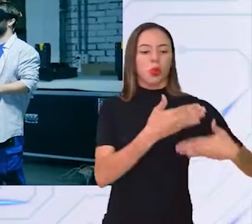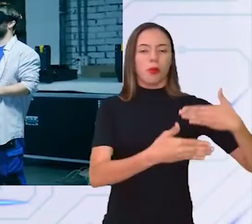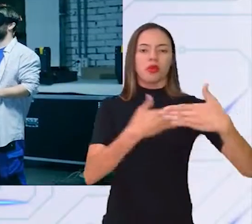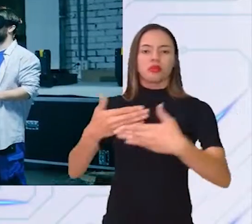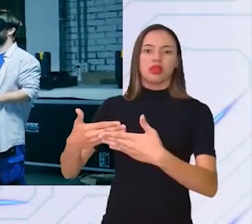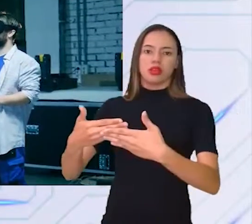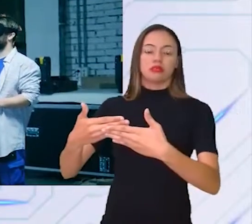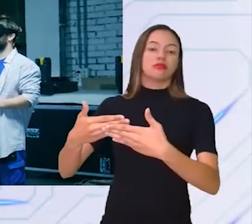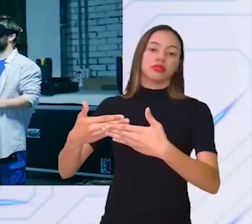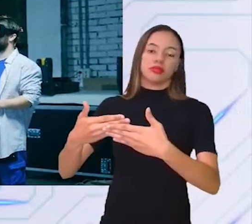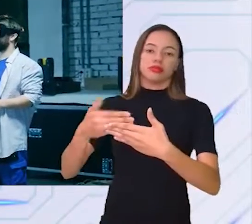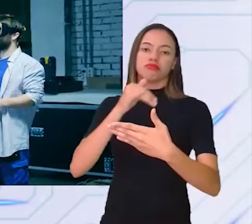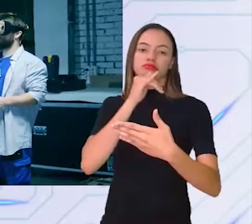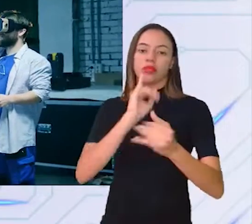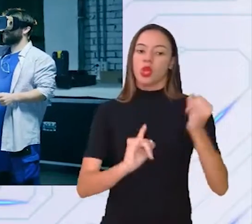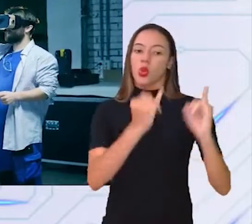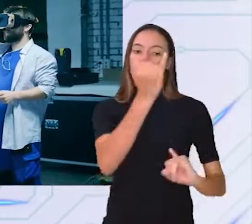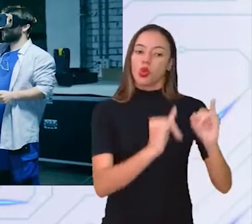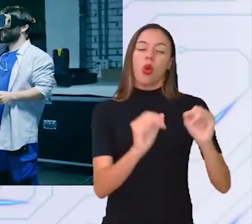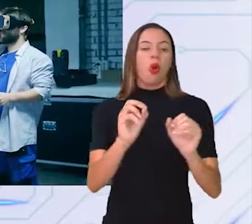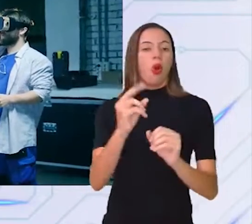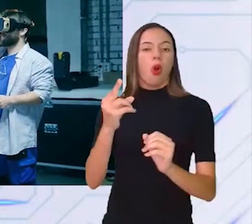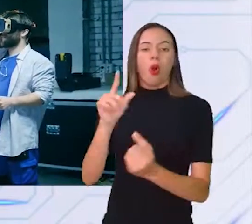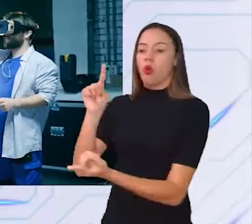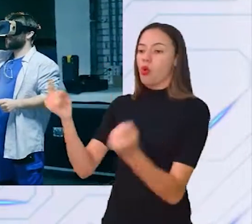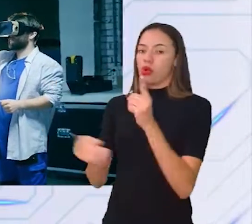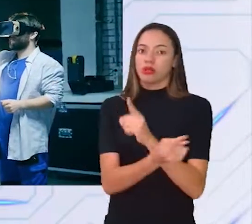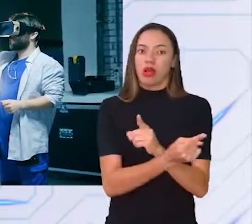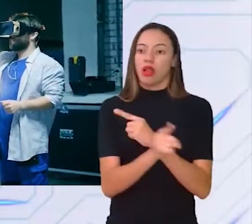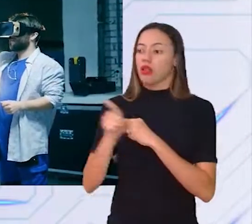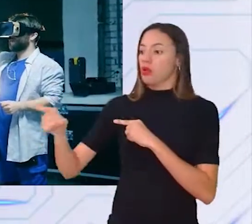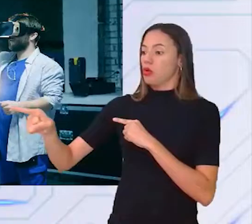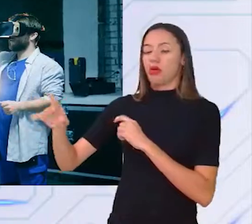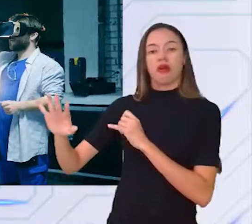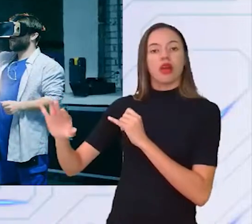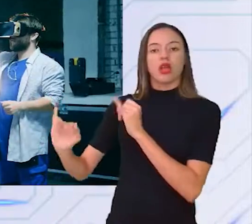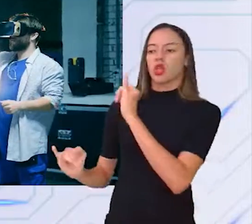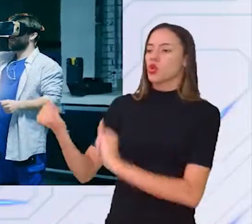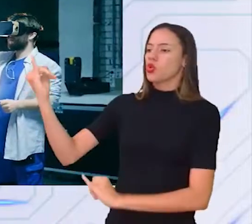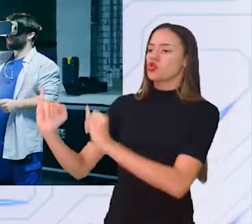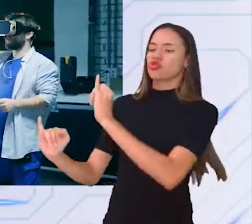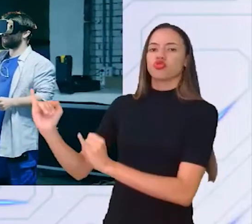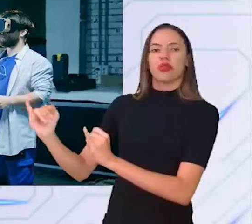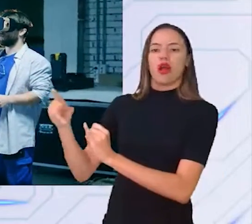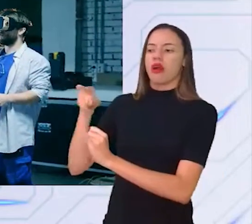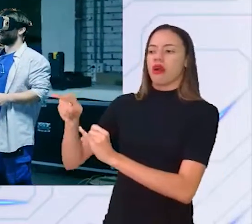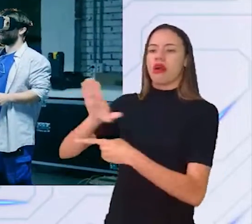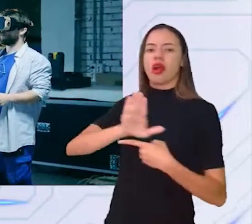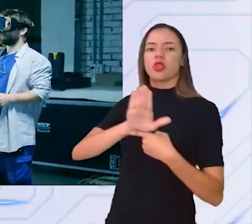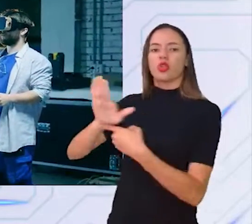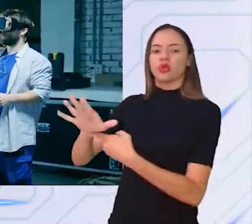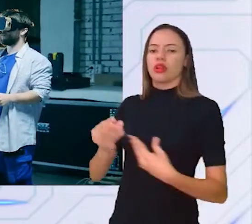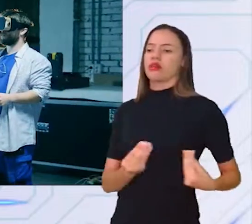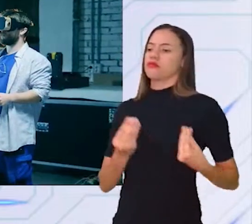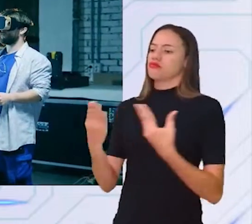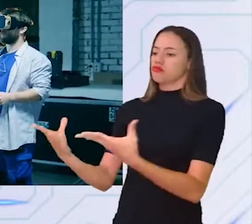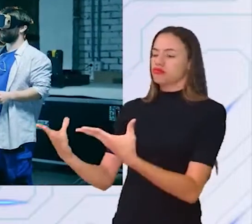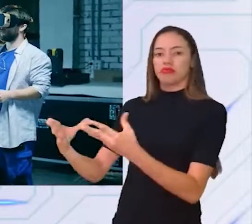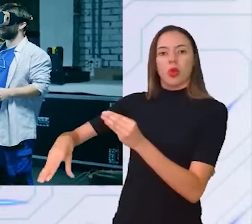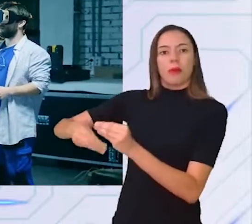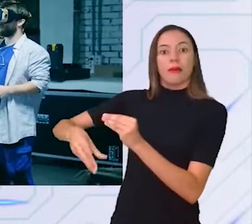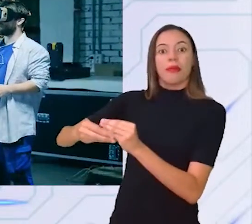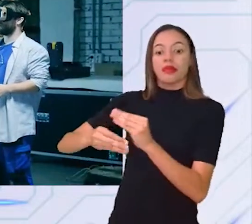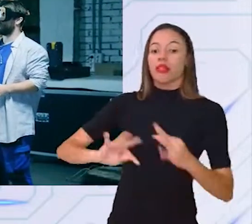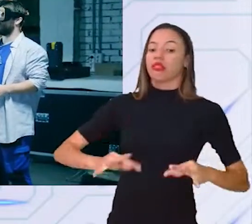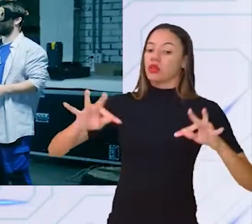períodos, ou também poderia ser o contrário, né? O que é que a indústria recebeu das tecnologias? Quais são os avanços, quais são os benefícios